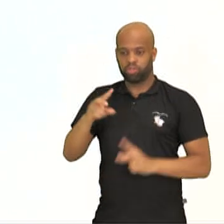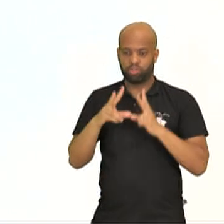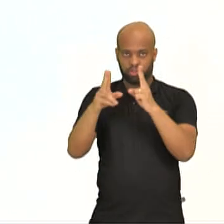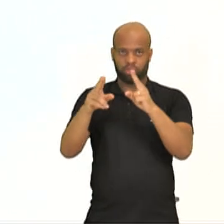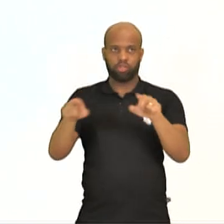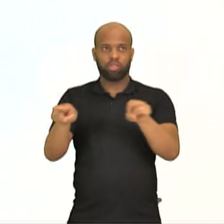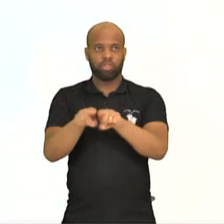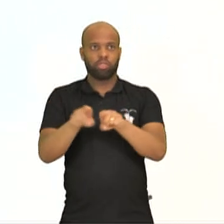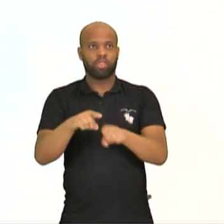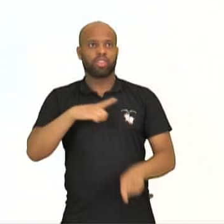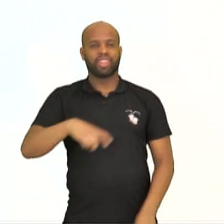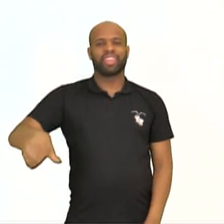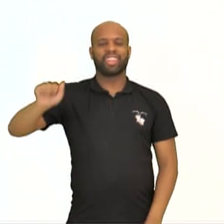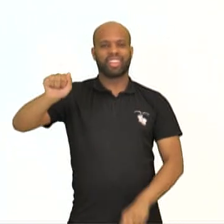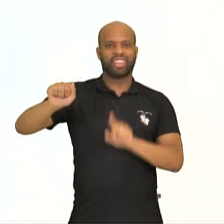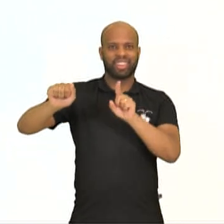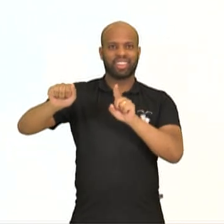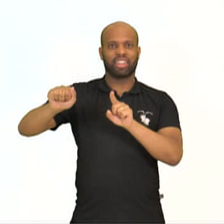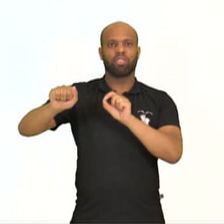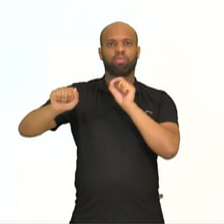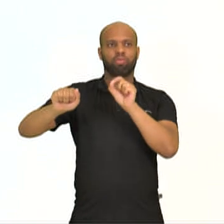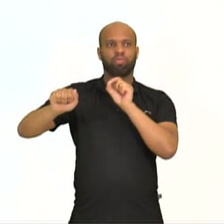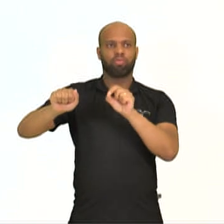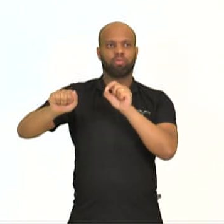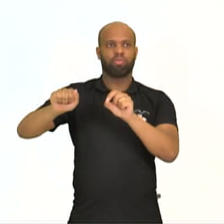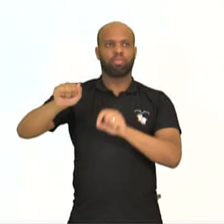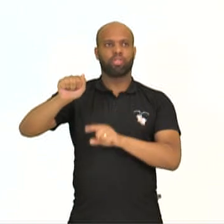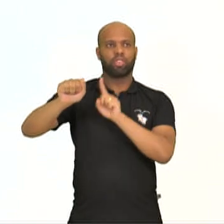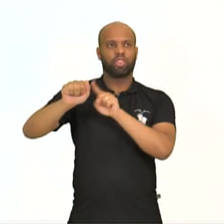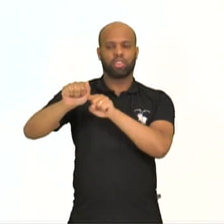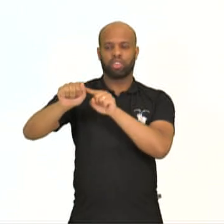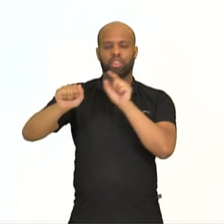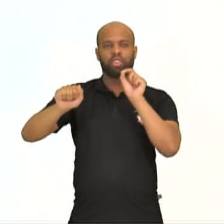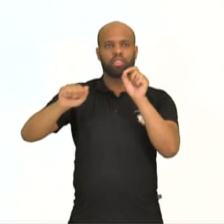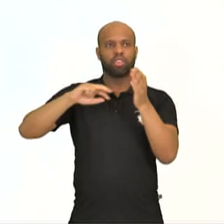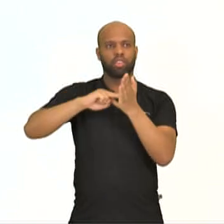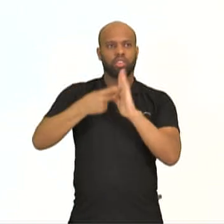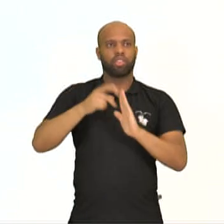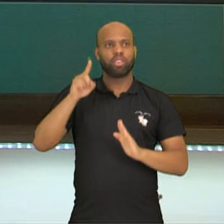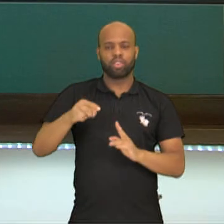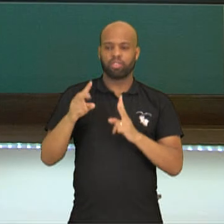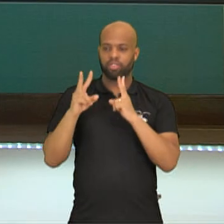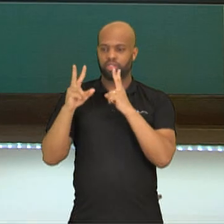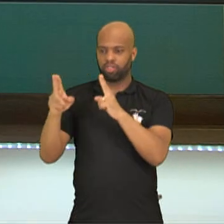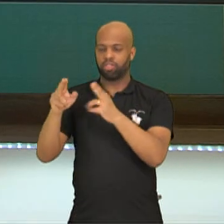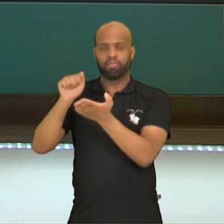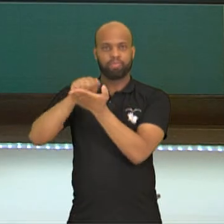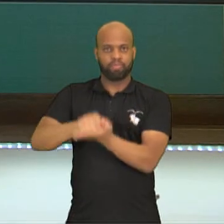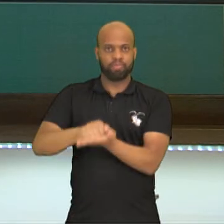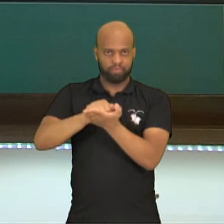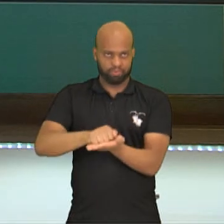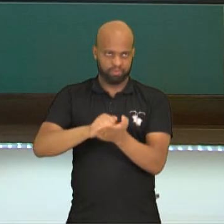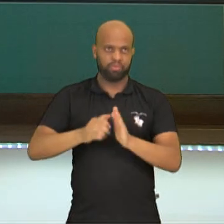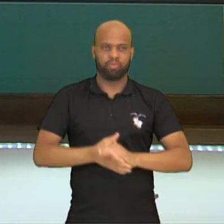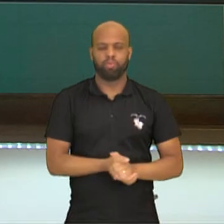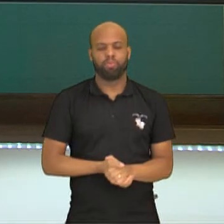o A aqui, né, isóbaros, esse A aqui para lembrar para a gente que é igual em massa.